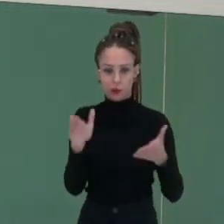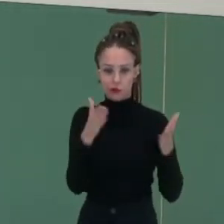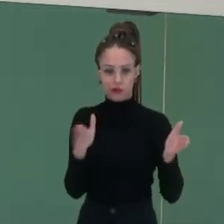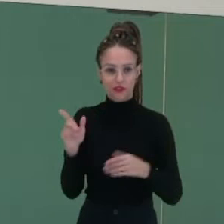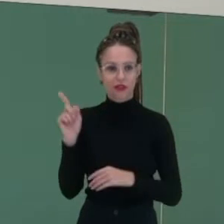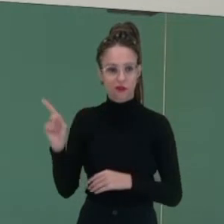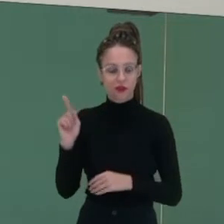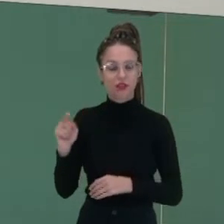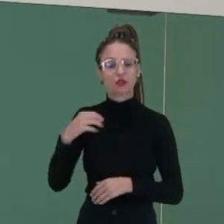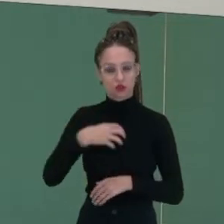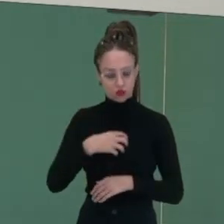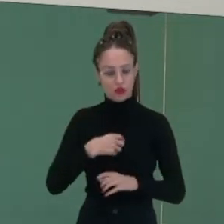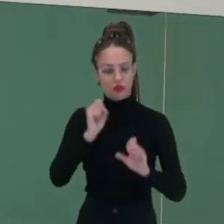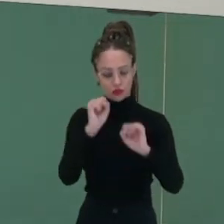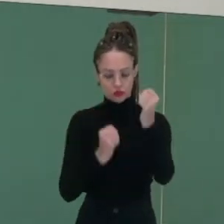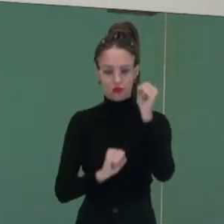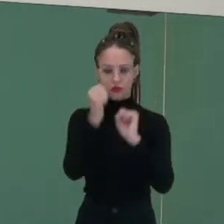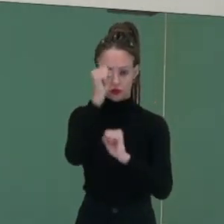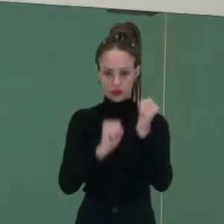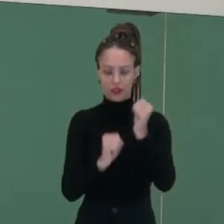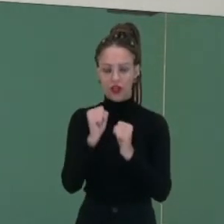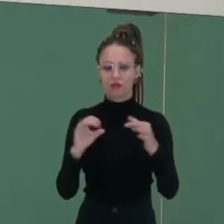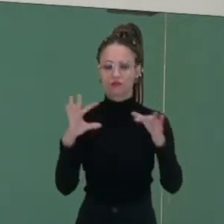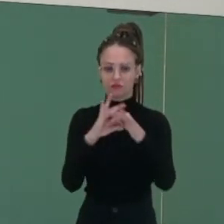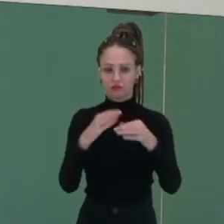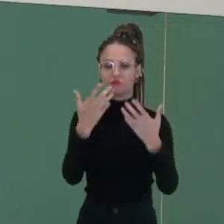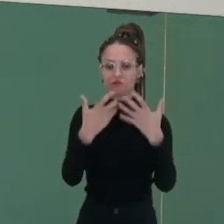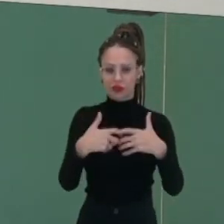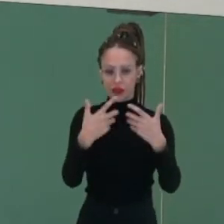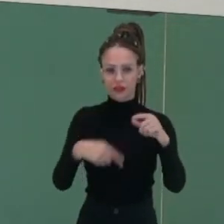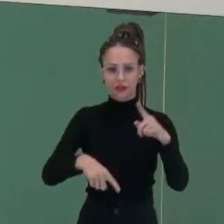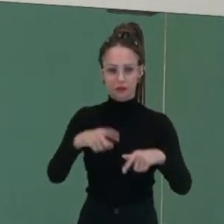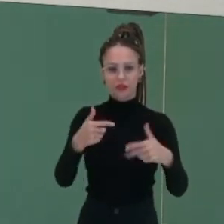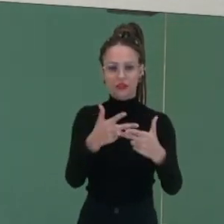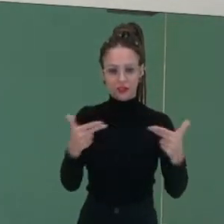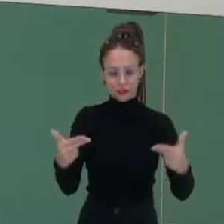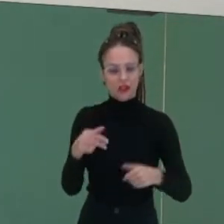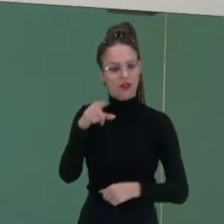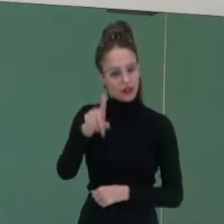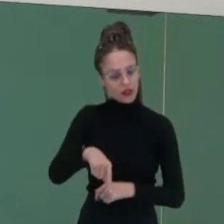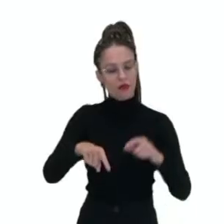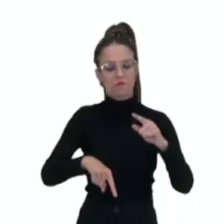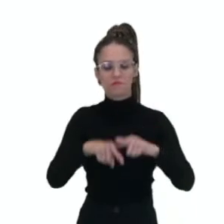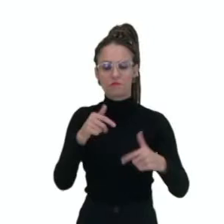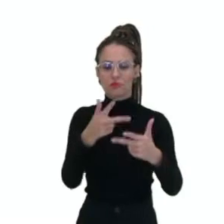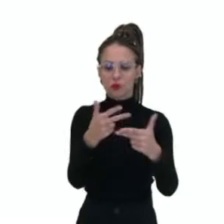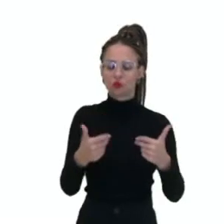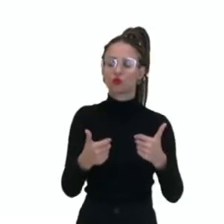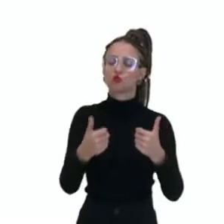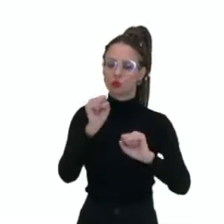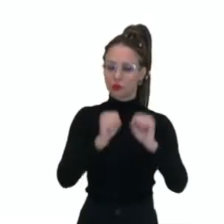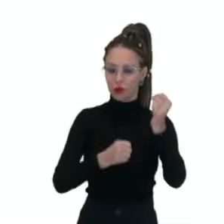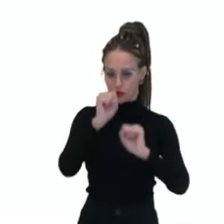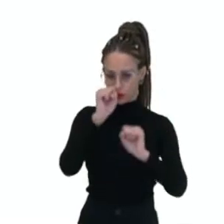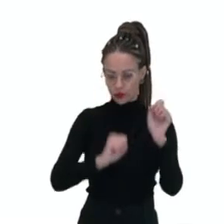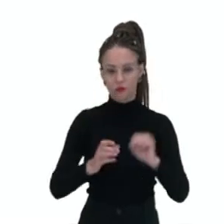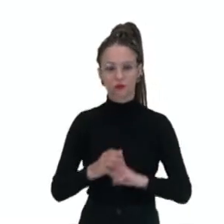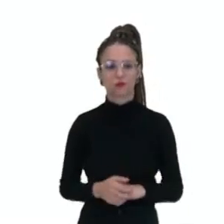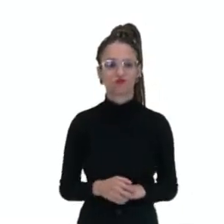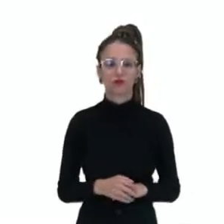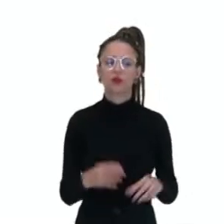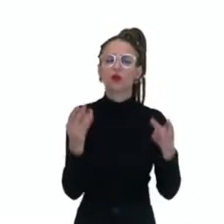do modo industrial através de máquinas e equipamentos e passa a ser assim manufatura. Mas como é